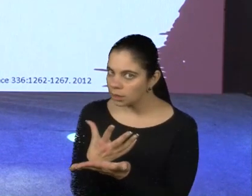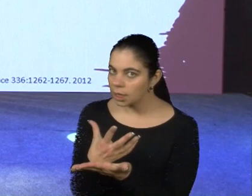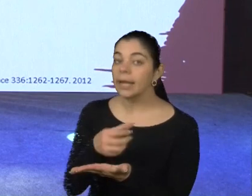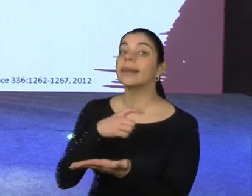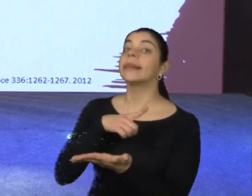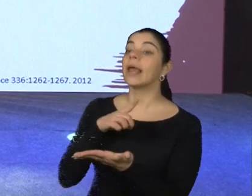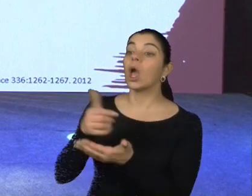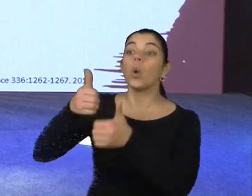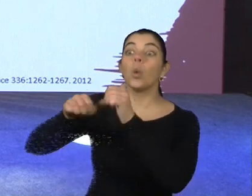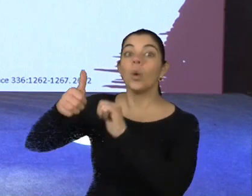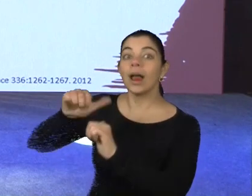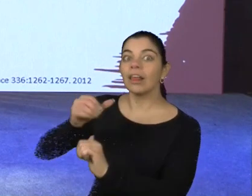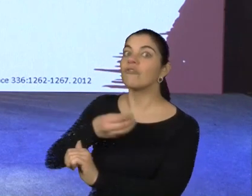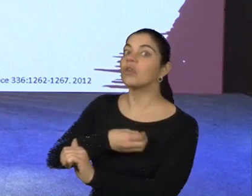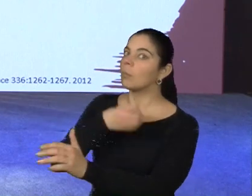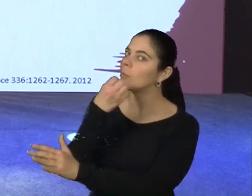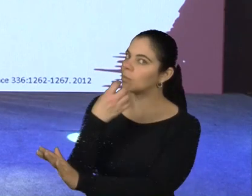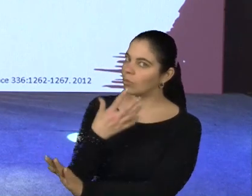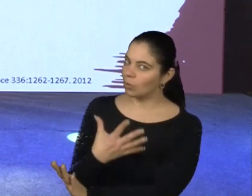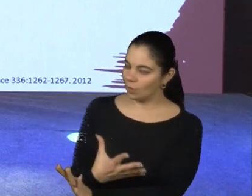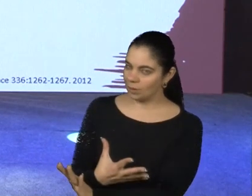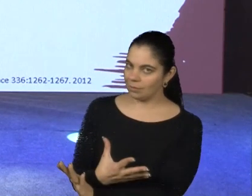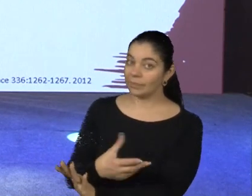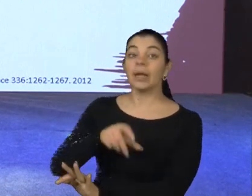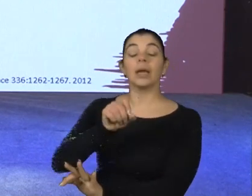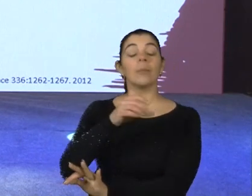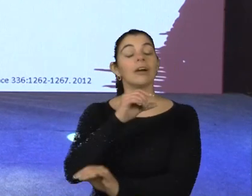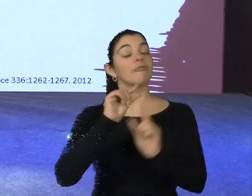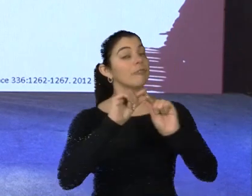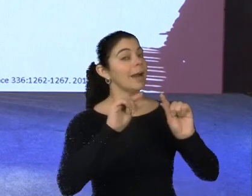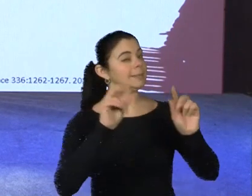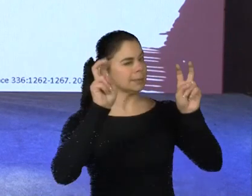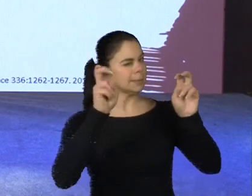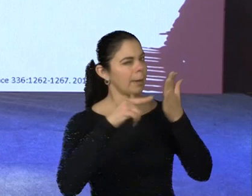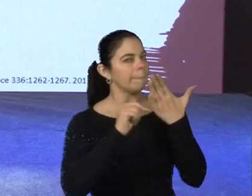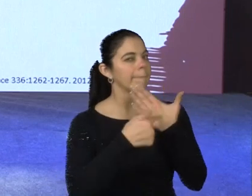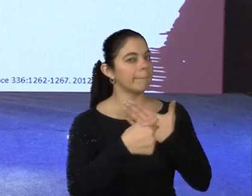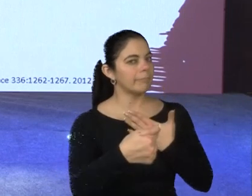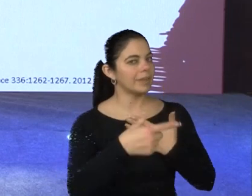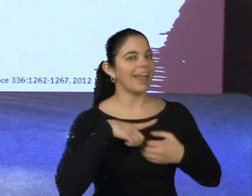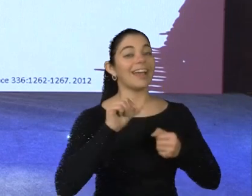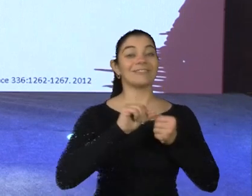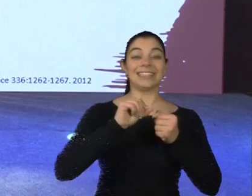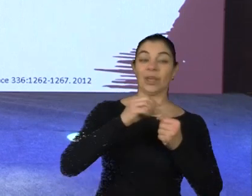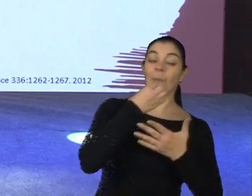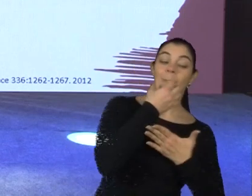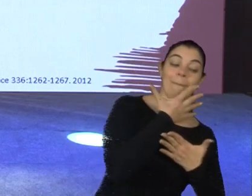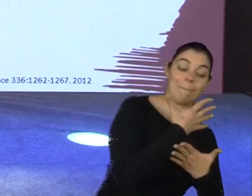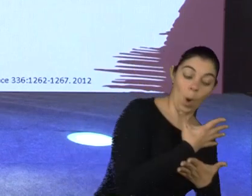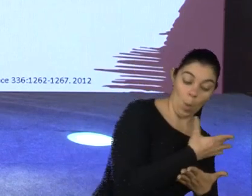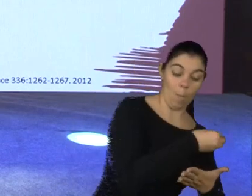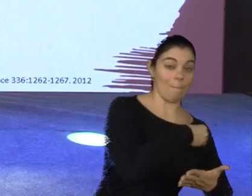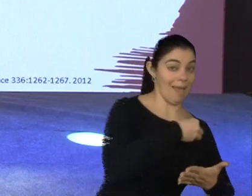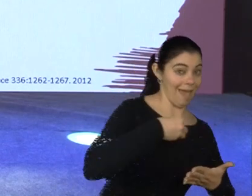uma qualidade de vida boa. É aquela famosa frase assim, fazer uma boa pediatria para